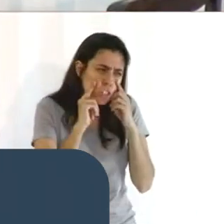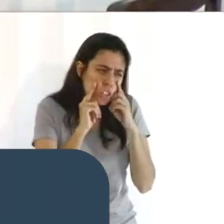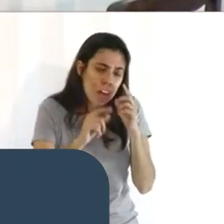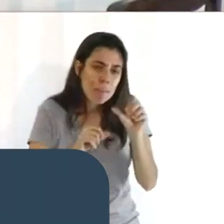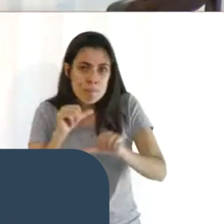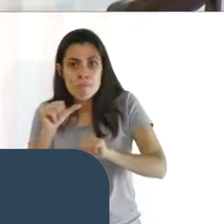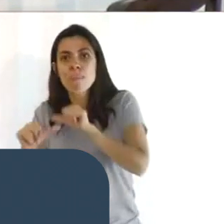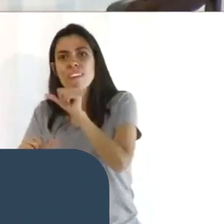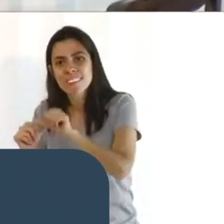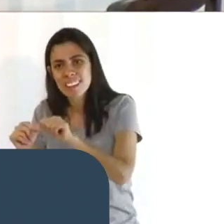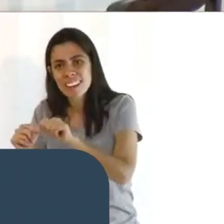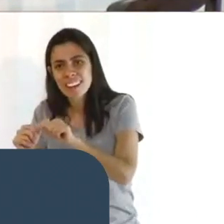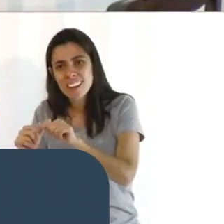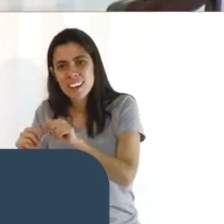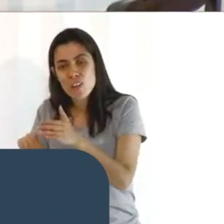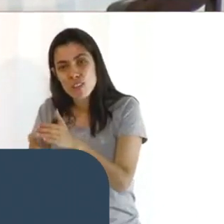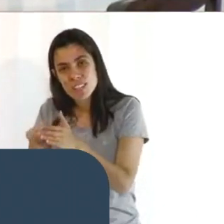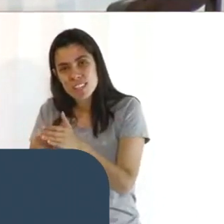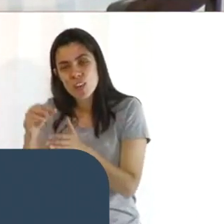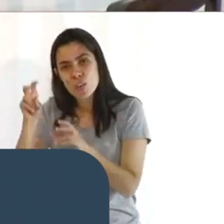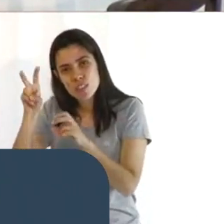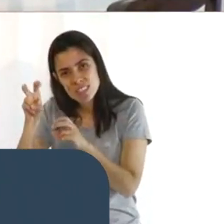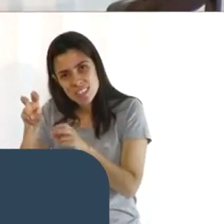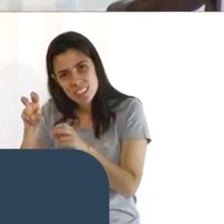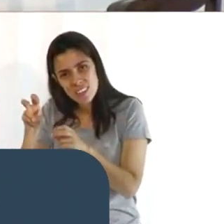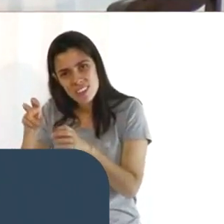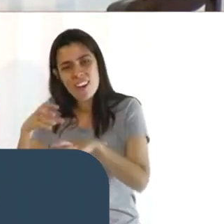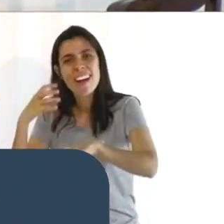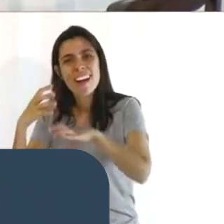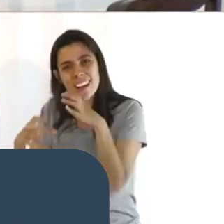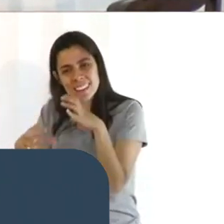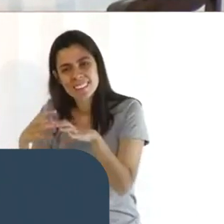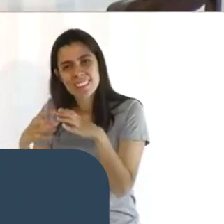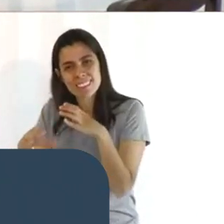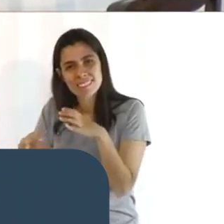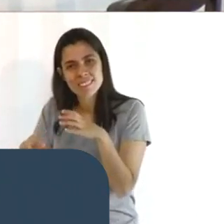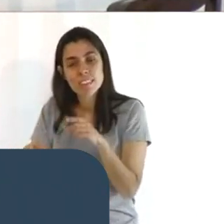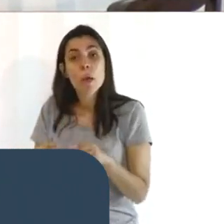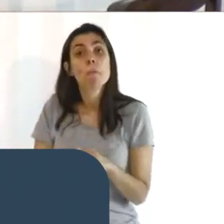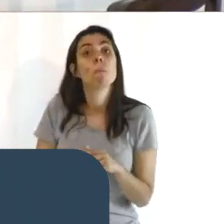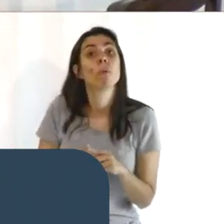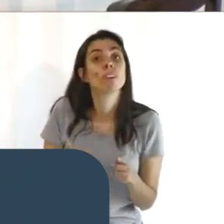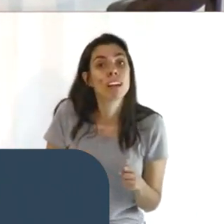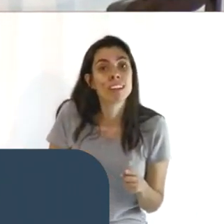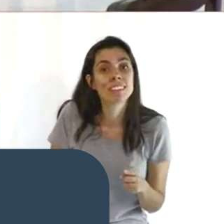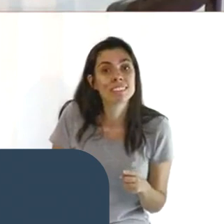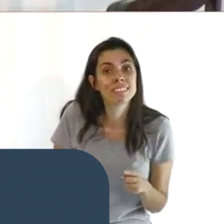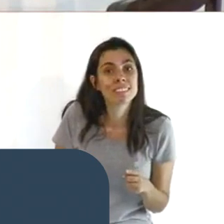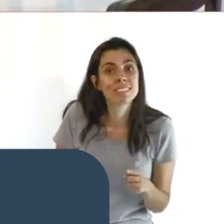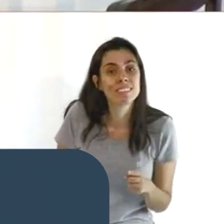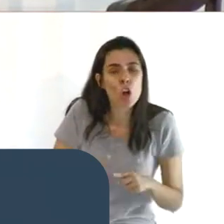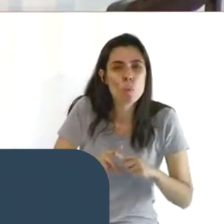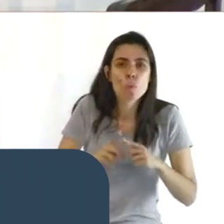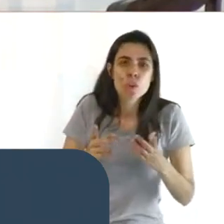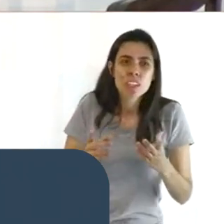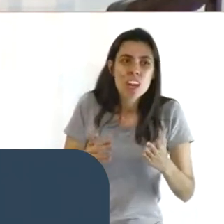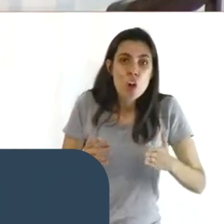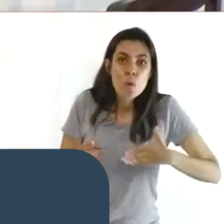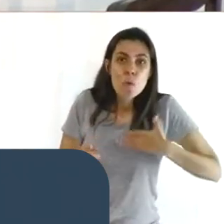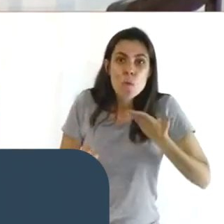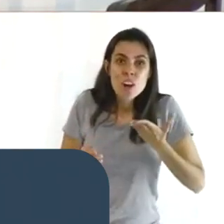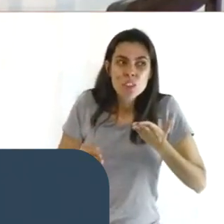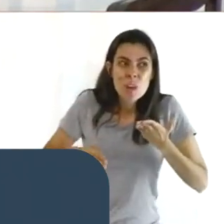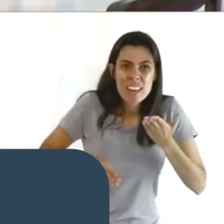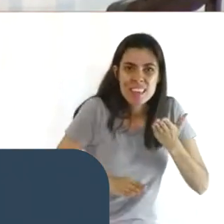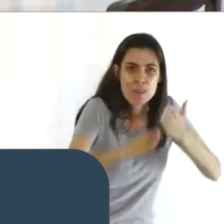nós entramos em comunhão e adoração com o Senhor, e eu espero que nessa noite aconteça isso com aqueles que estão aqui e com aqueles que estão em casa,